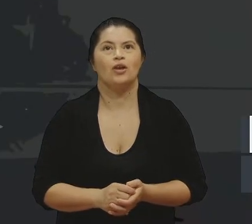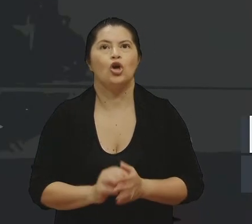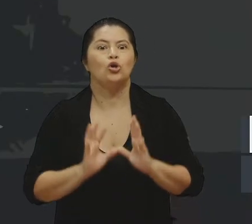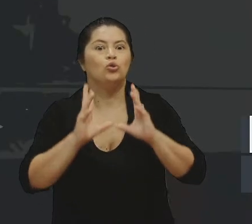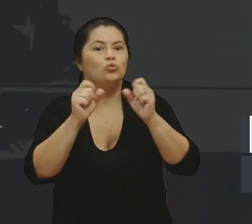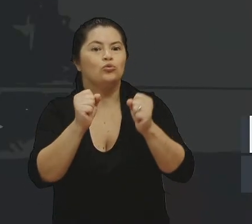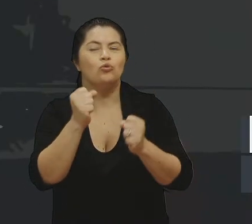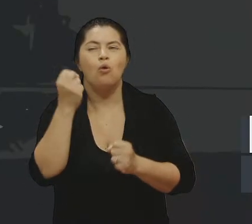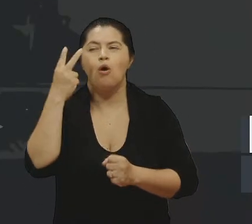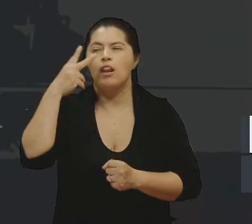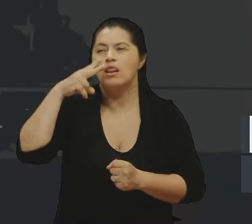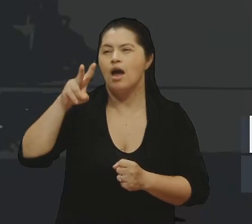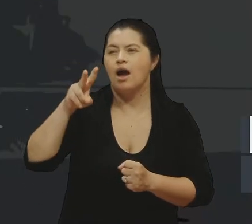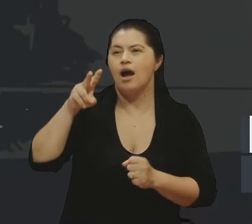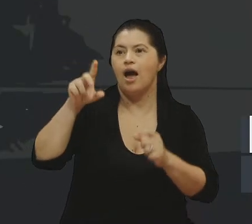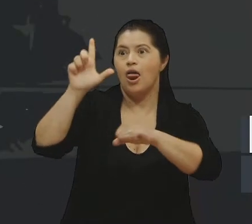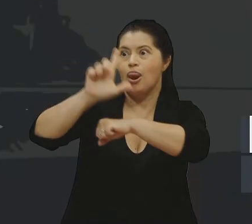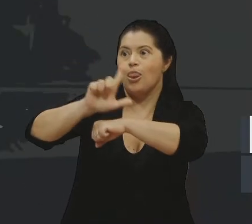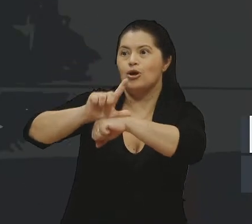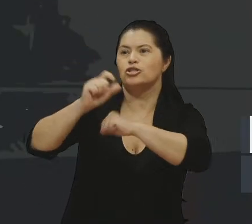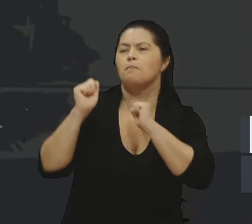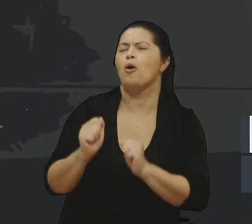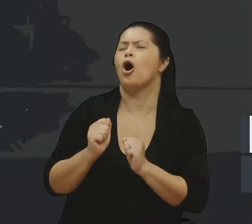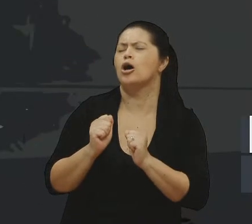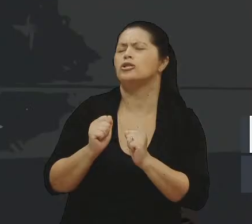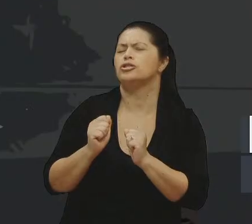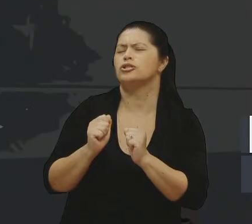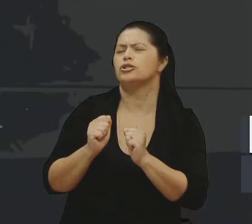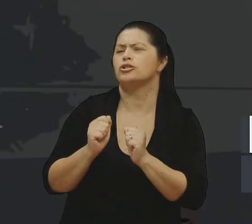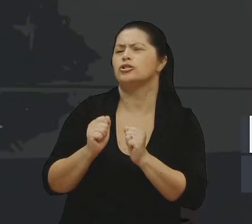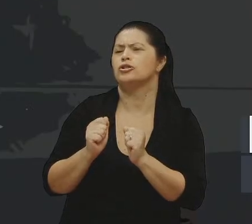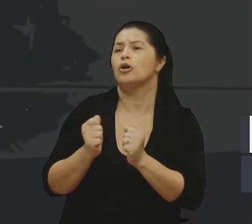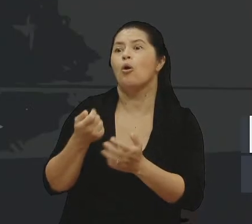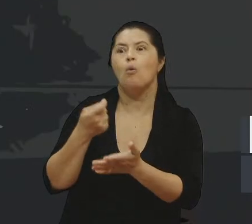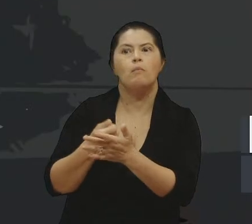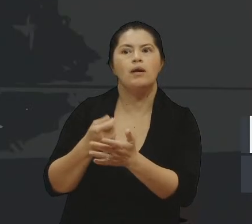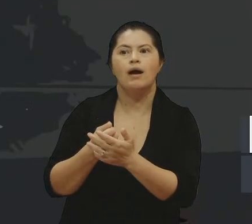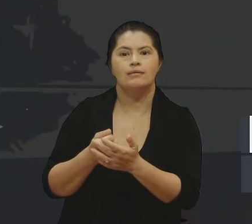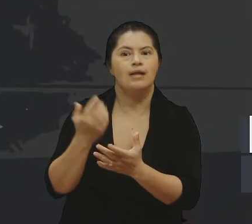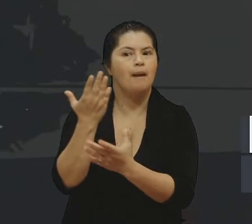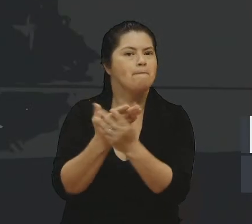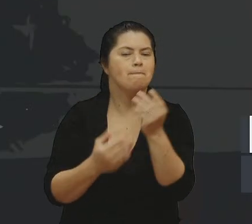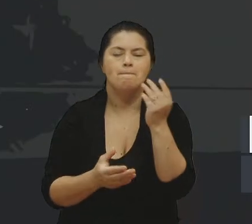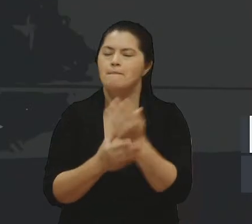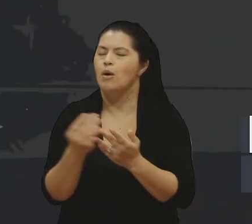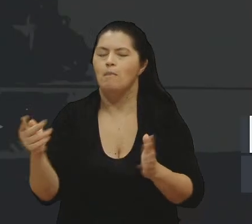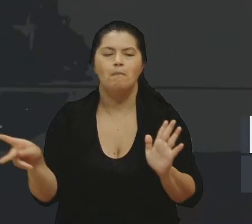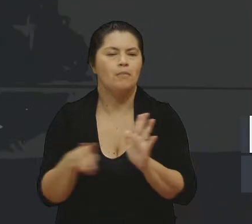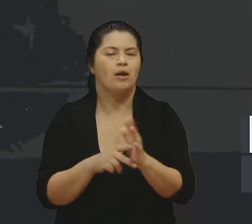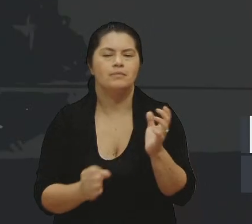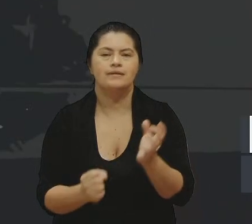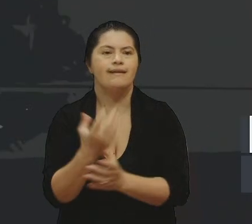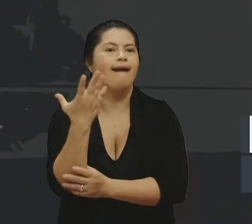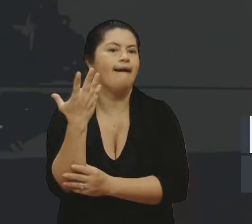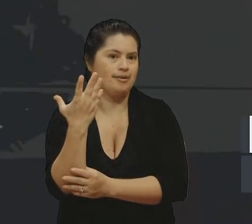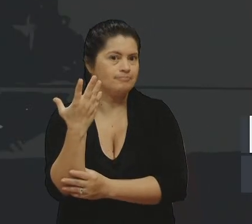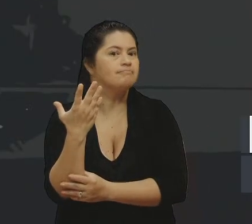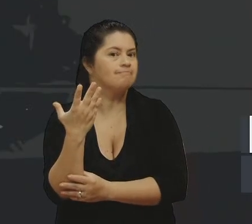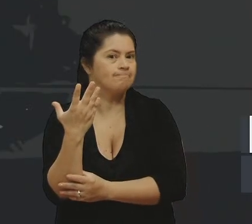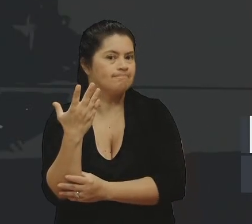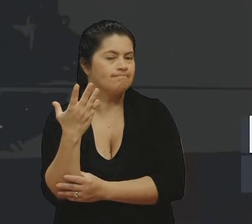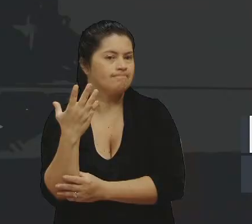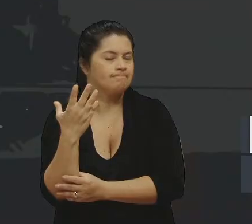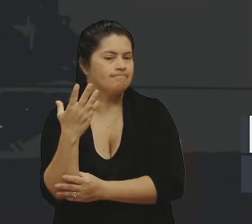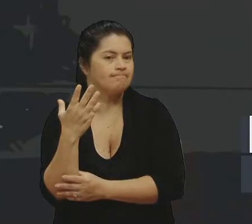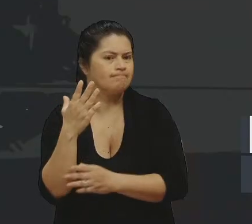tiver lá, ela vai lendo, vai comunicando e ela pode comprar. Então, assim, está na nossa mão, gente. Está na nossa mão criar um consumo, um